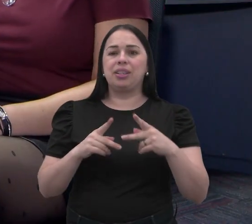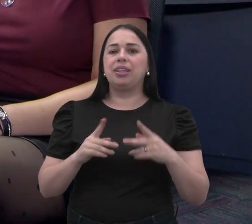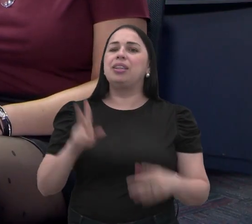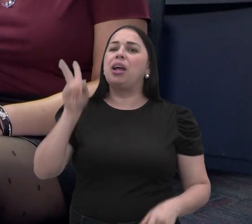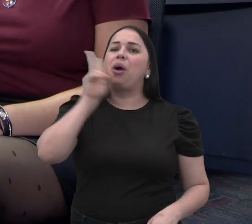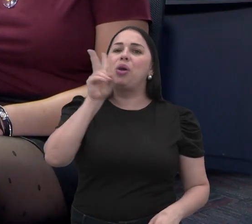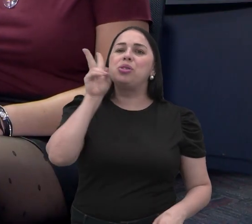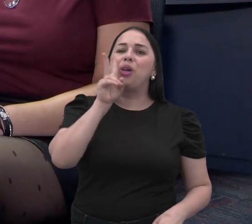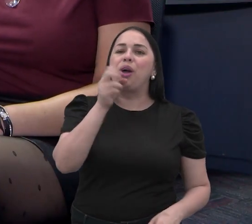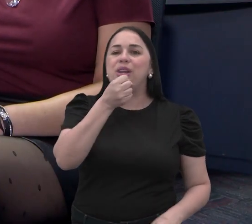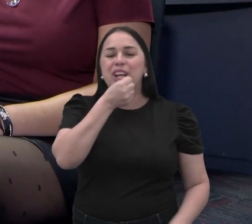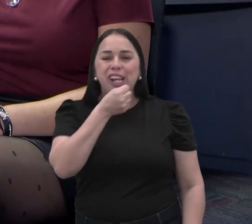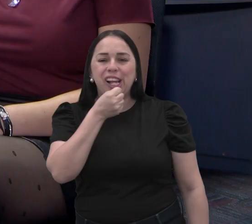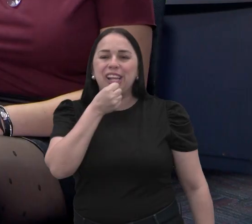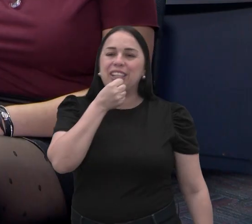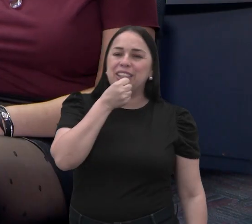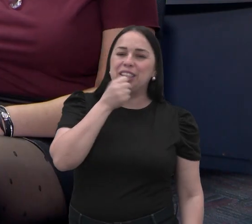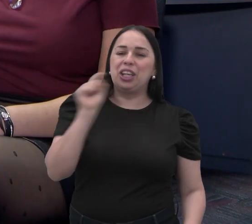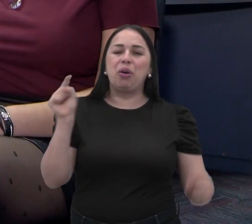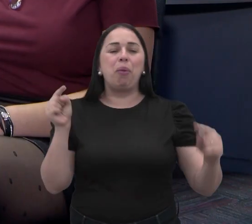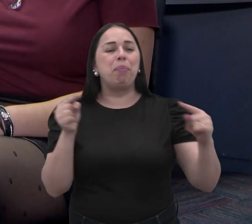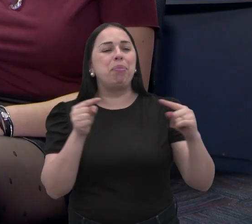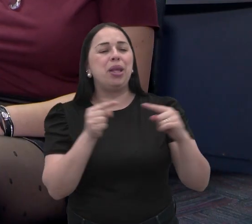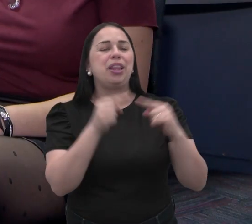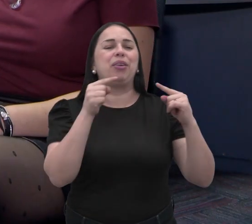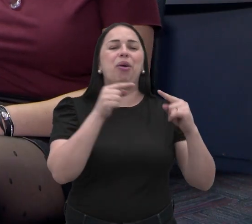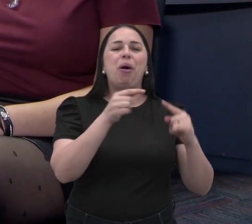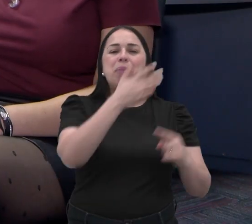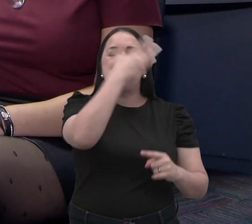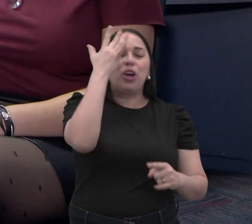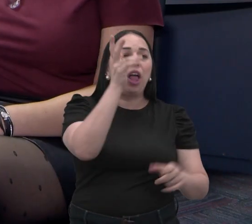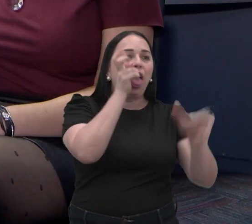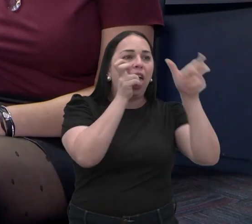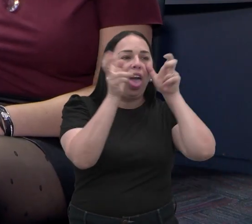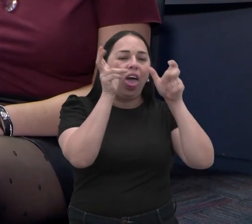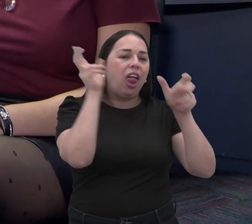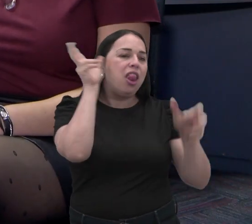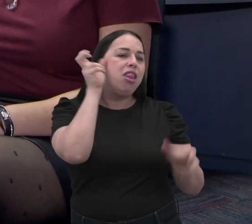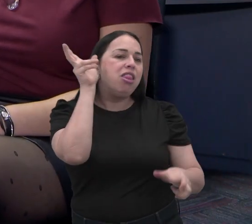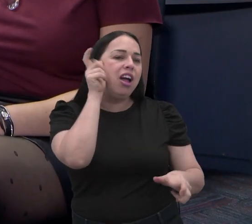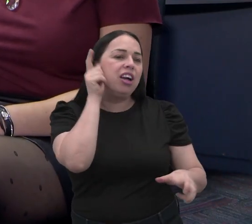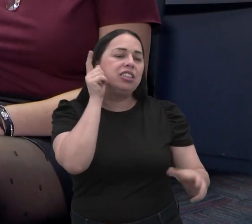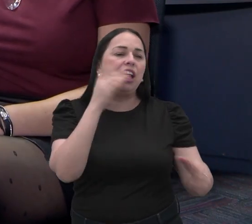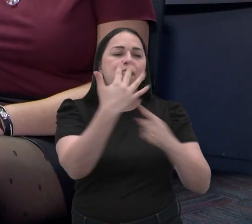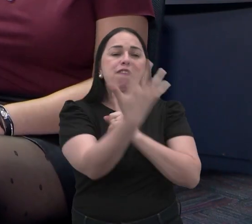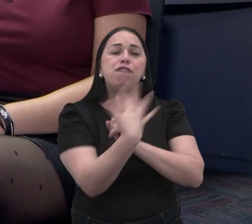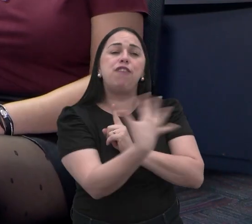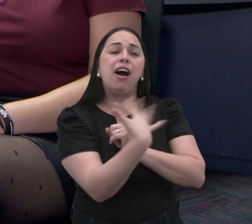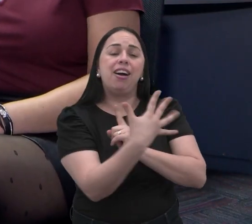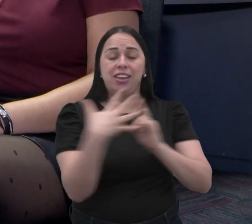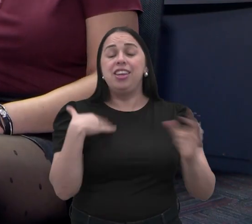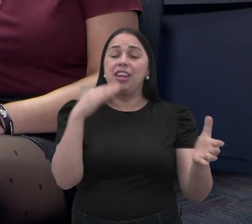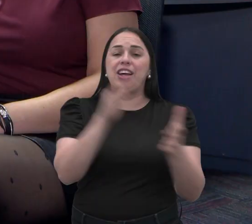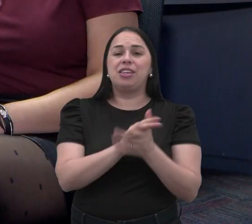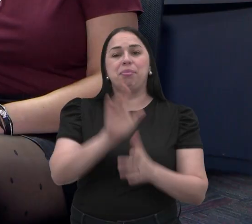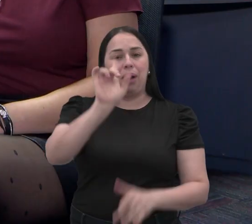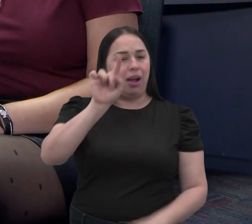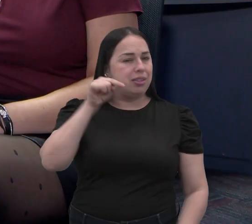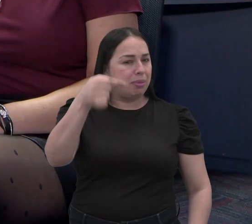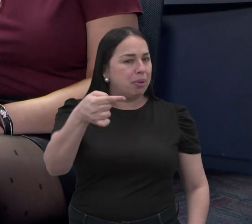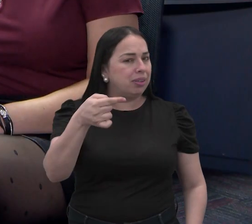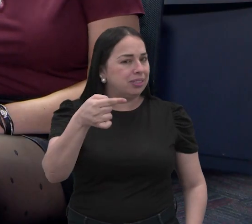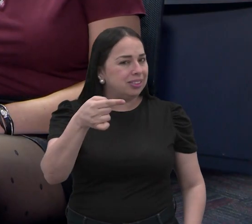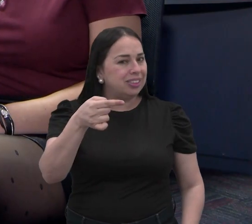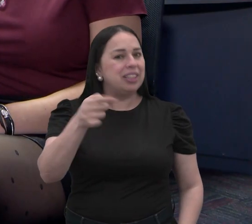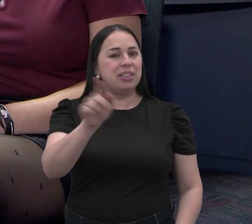muita história de locutor que casa com ouvinte, né? Porque como locutor tem ouvintes e tem fãs, né? É verdade. Mas ó, daqui a